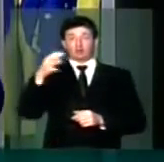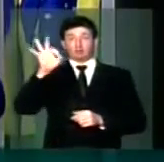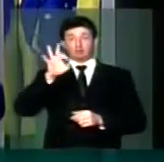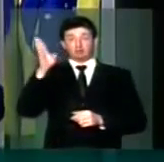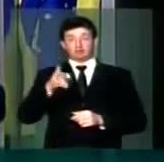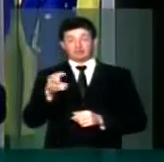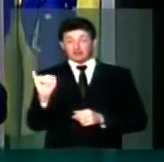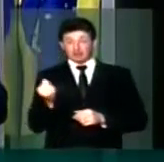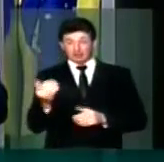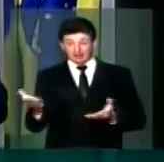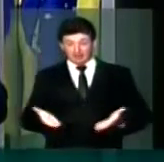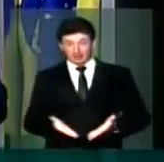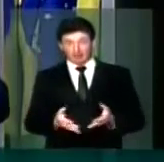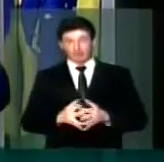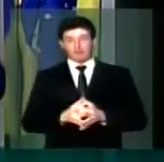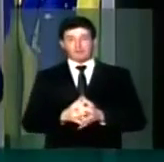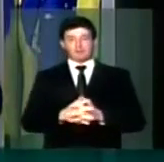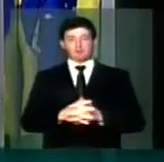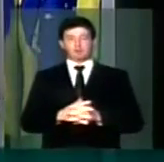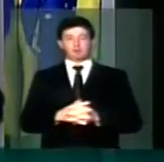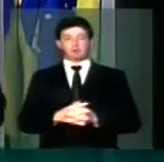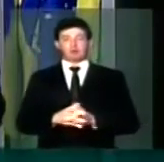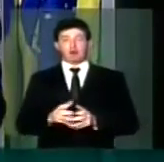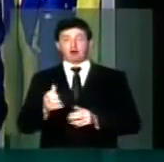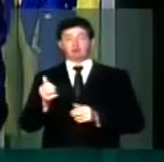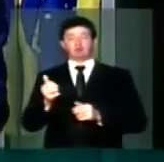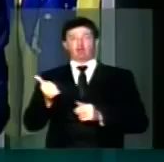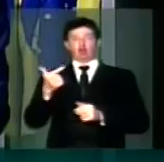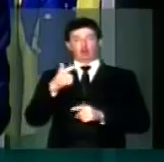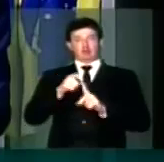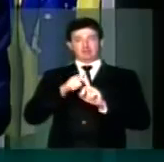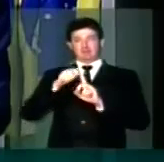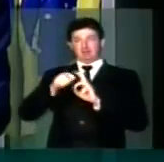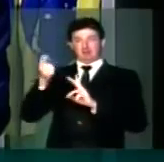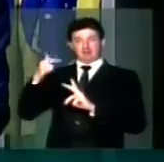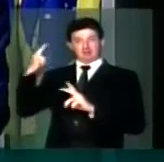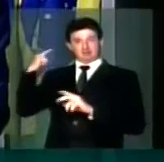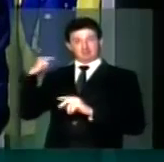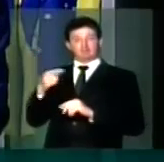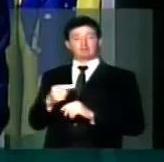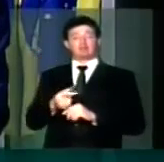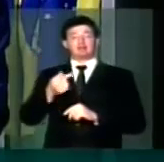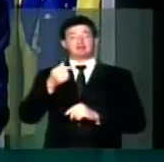1,24% no mês de janeiro e nos últimos 12 meses